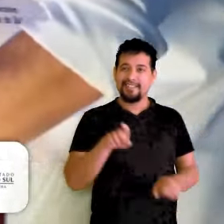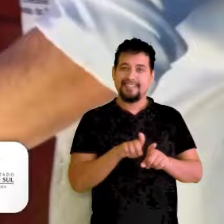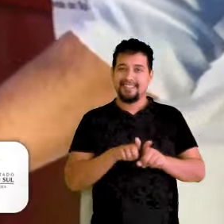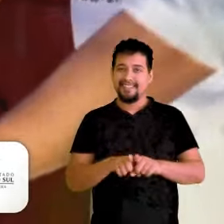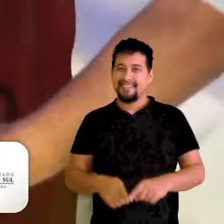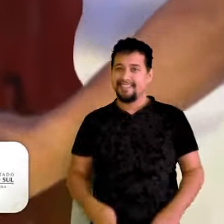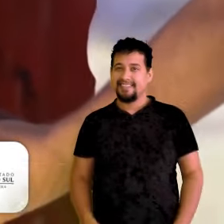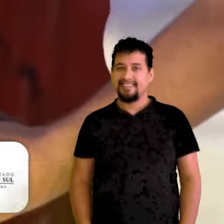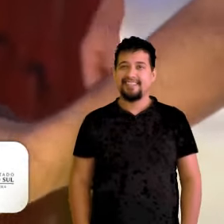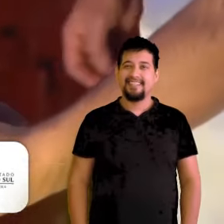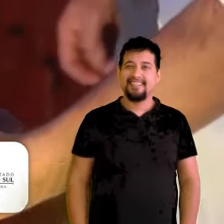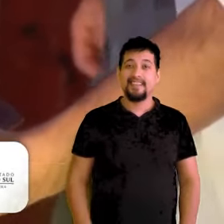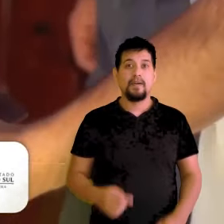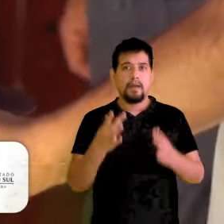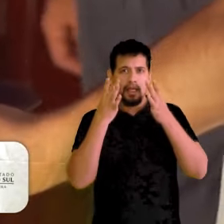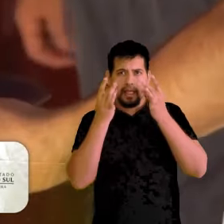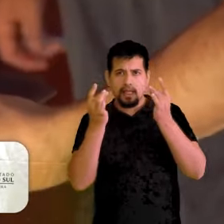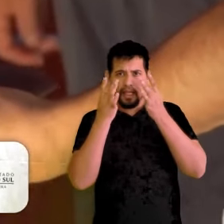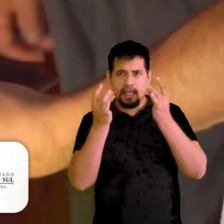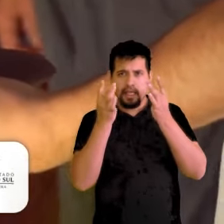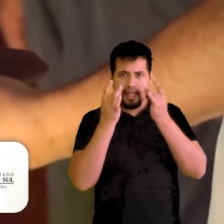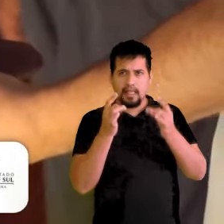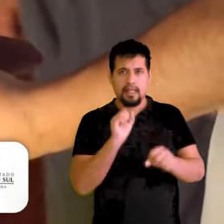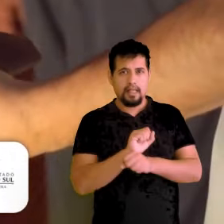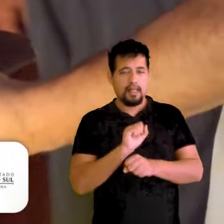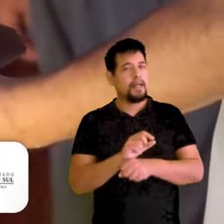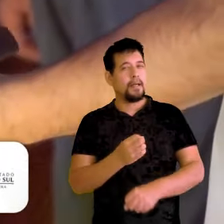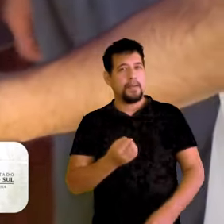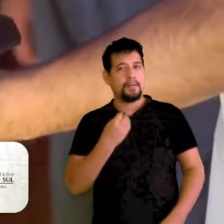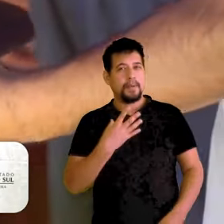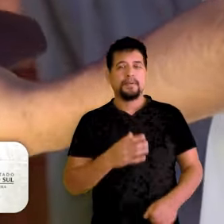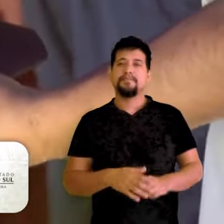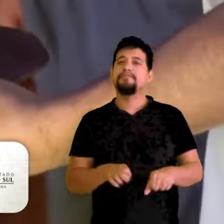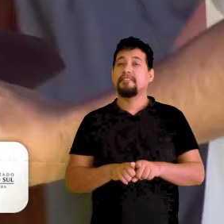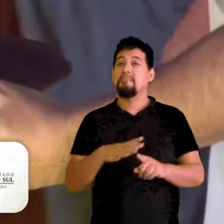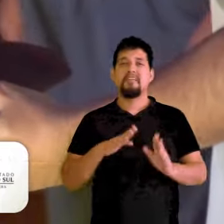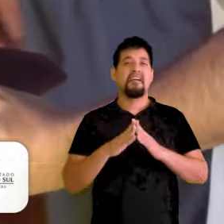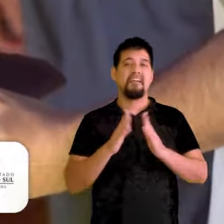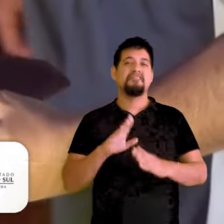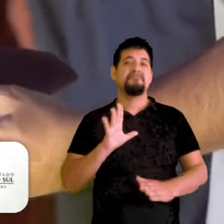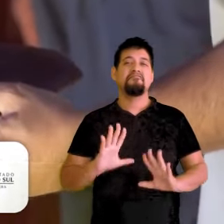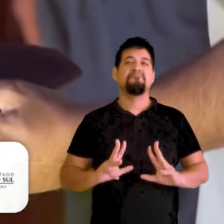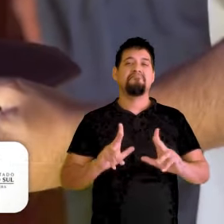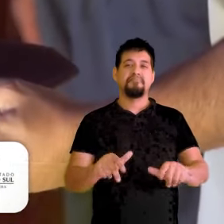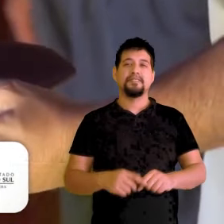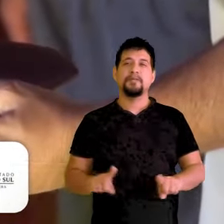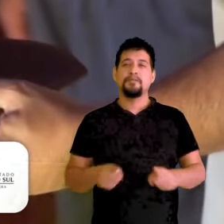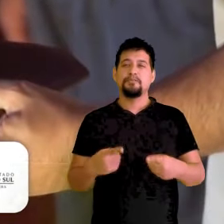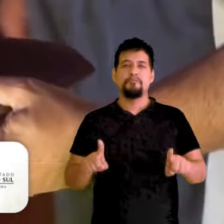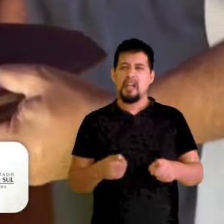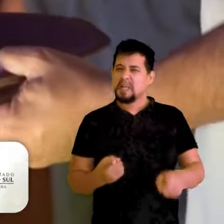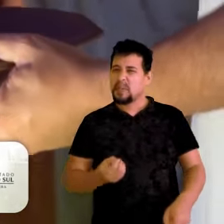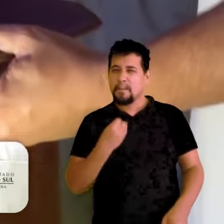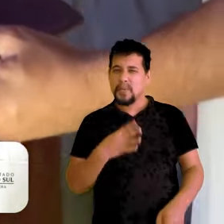Ah, o Alexandre, não veio. Vamos hoje prestar atenção, olha ali só como é que é bom. Lá em casa já dominou isso aí.